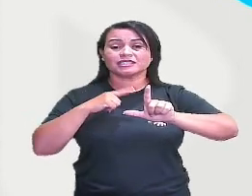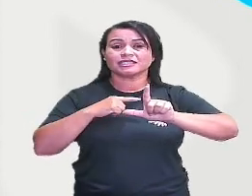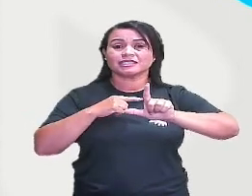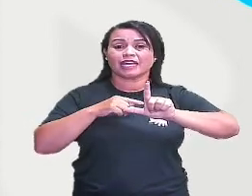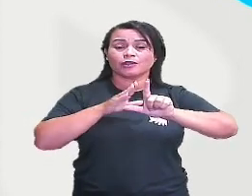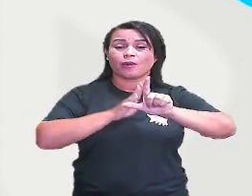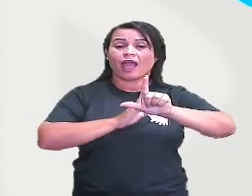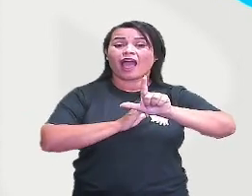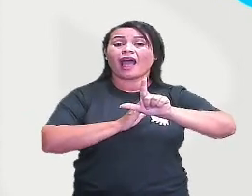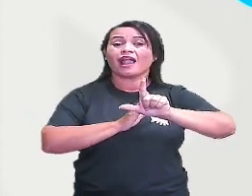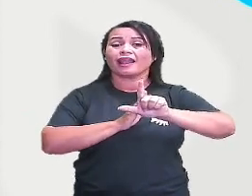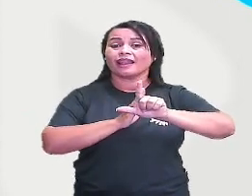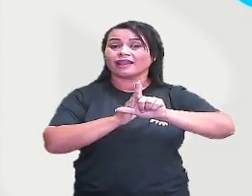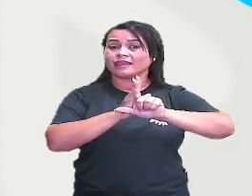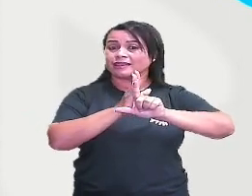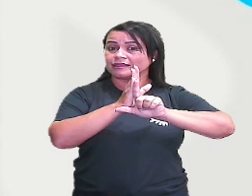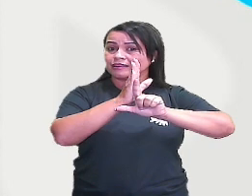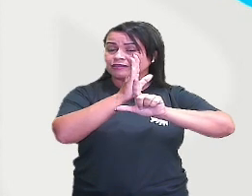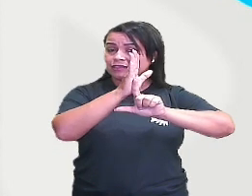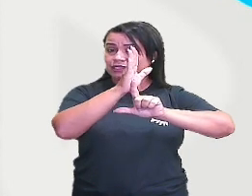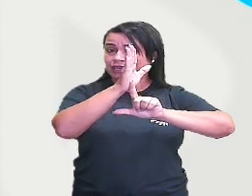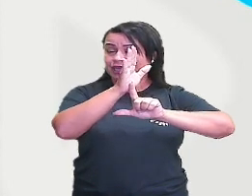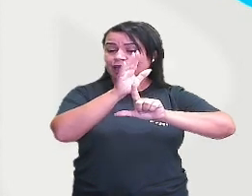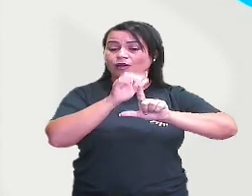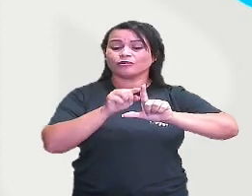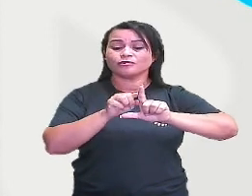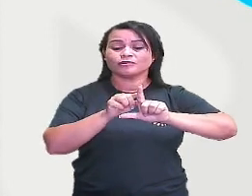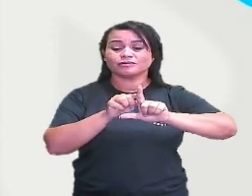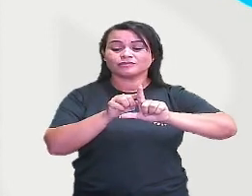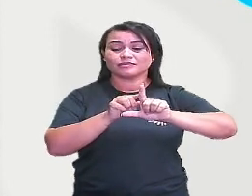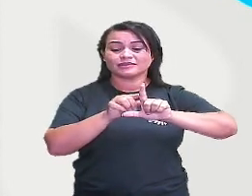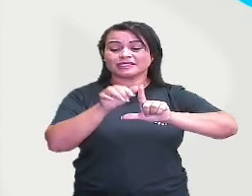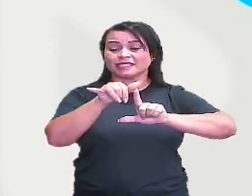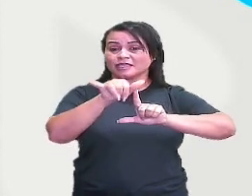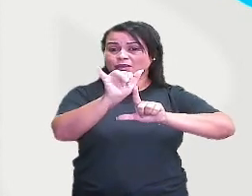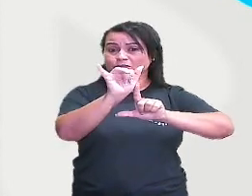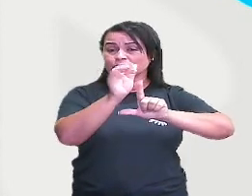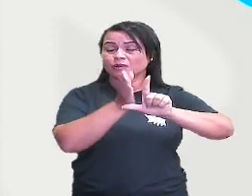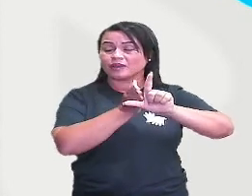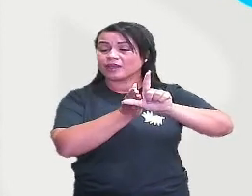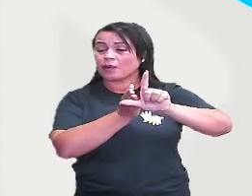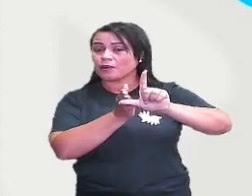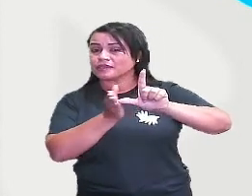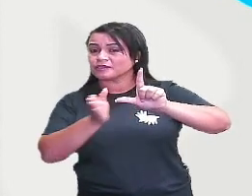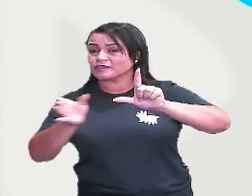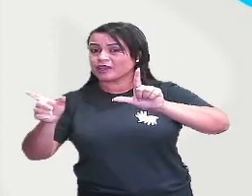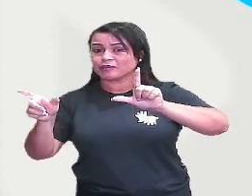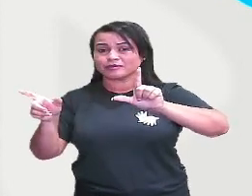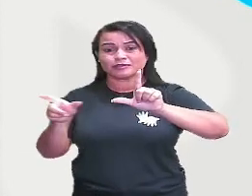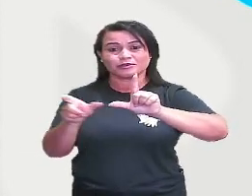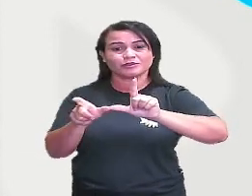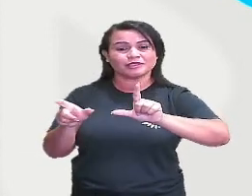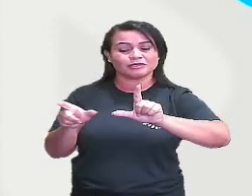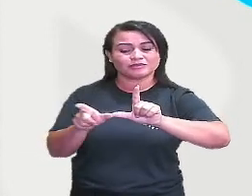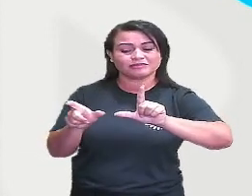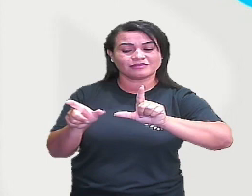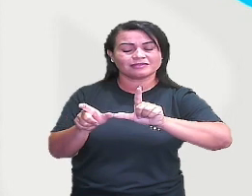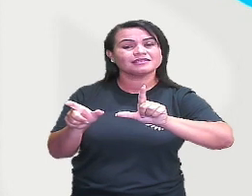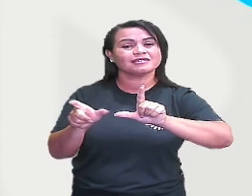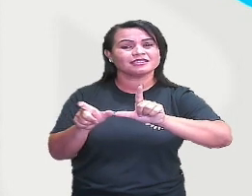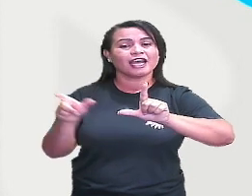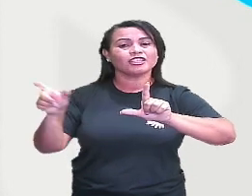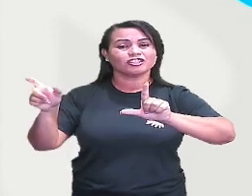linha vertical o eixo das ordenadas, y, e a linha horizontal, o eixo